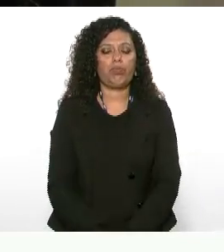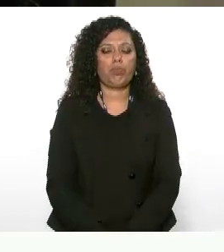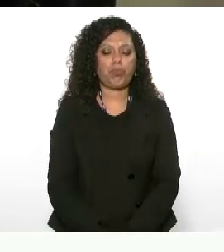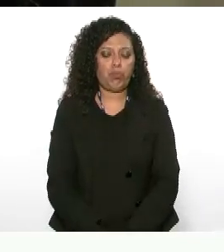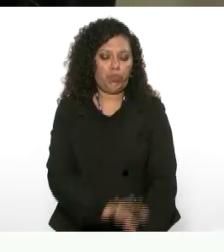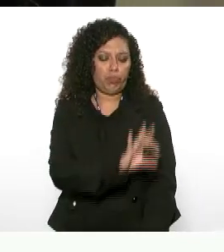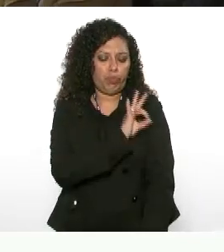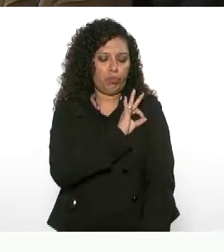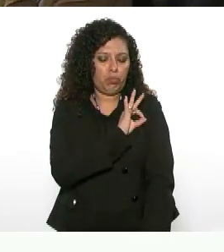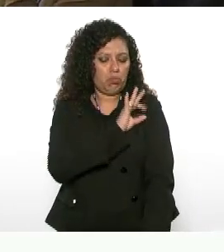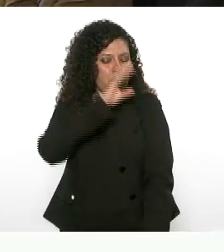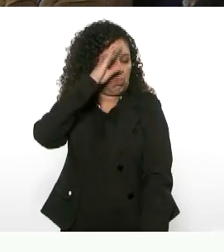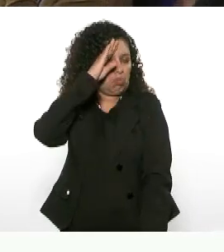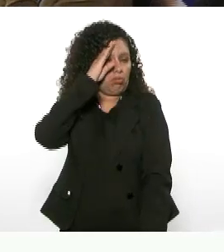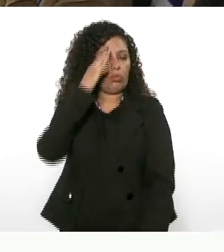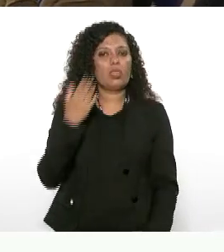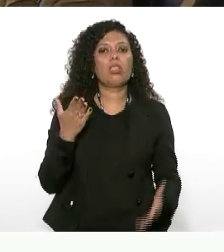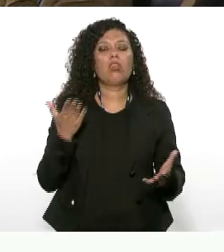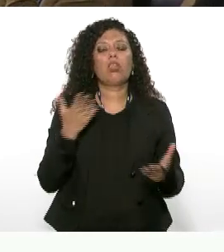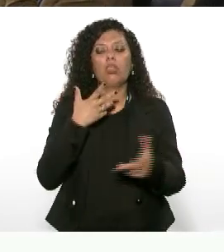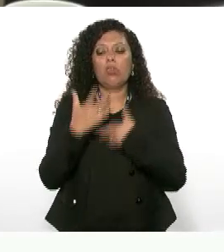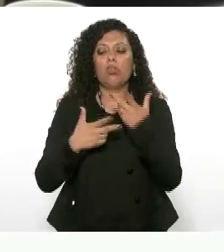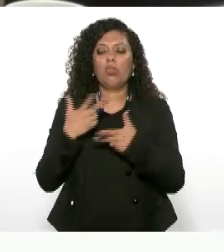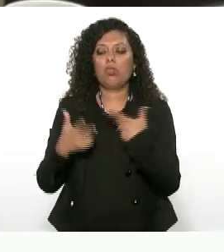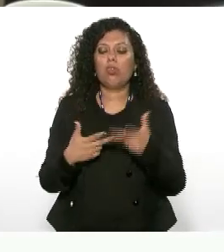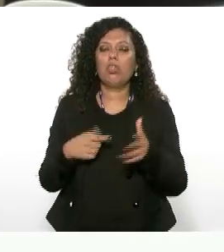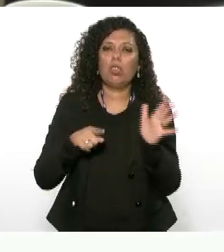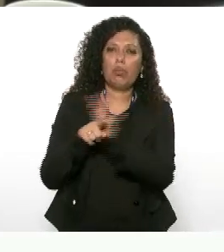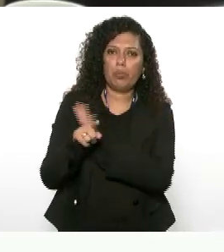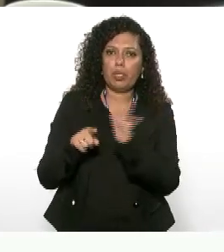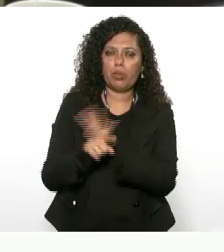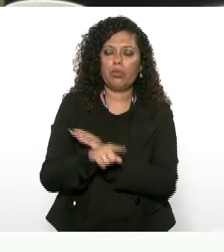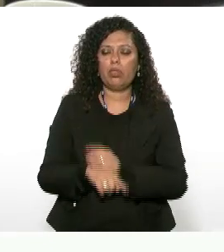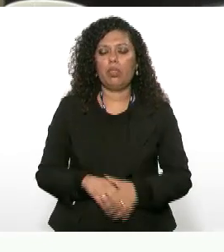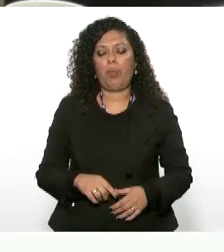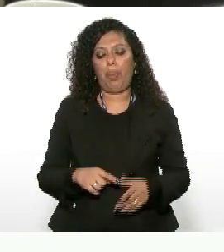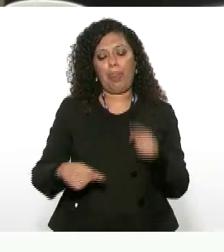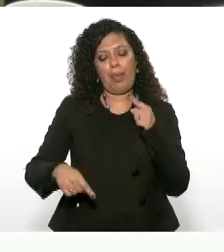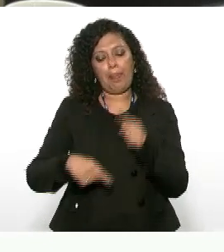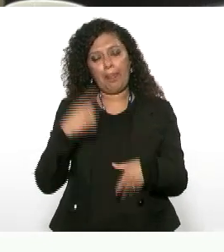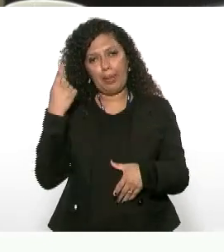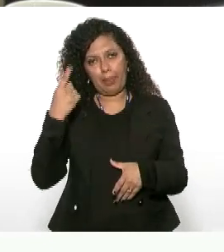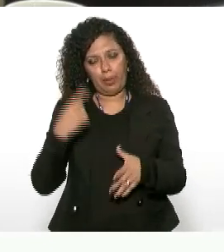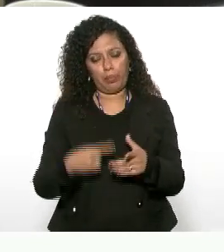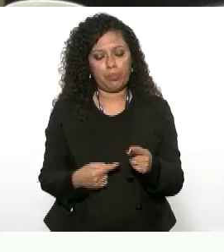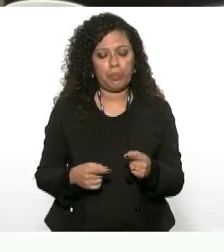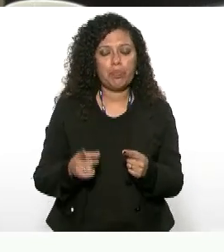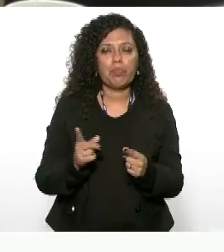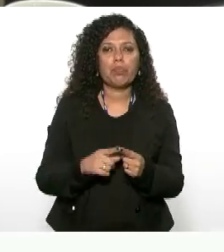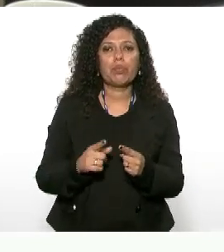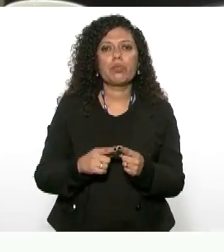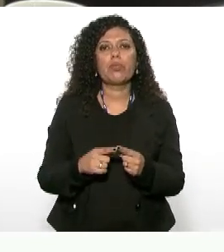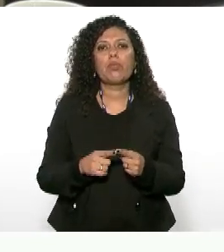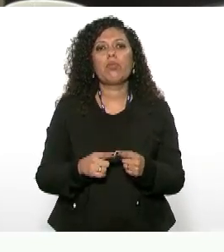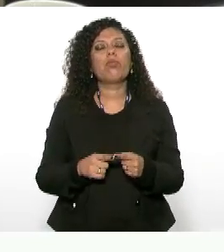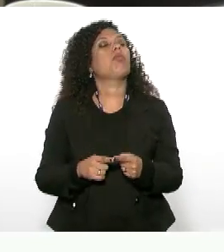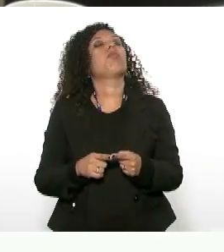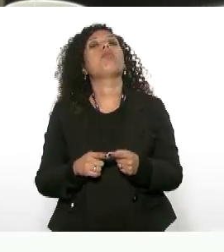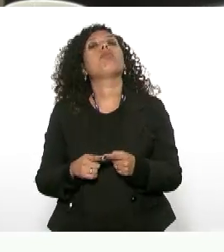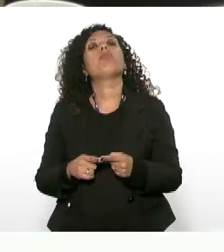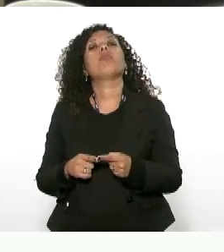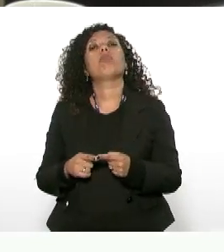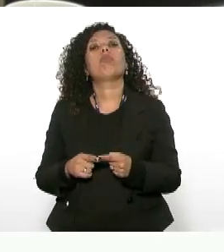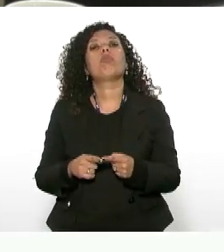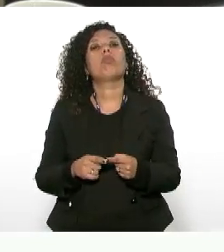eu queria aproveitar a sua fala e fazer algumas indagações. A primeira, no sentido assim, há